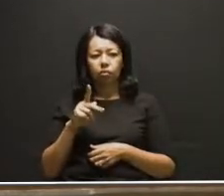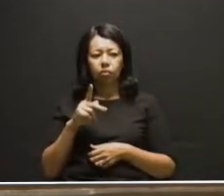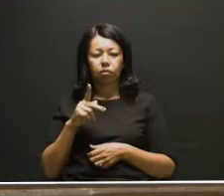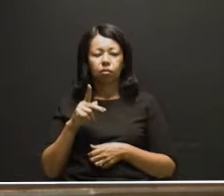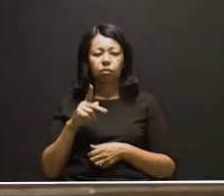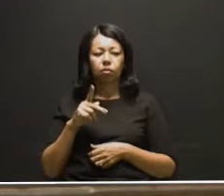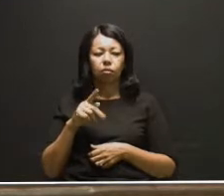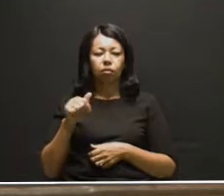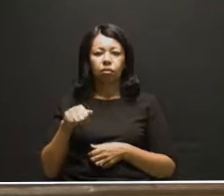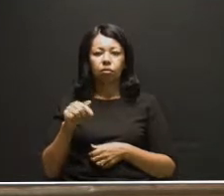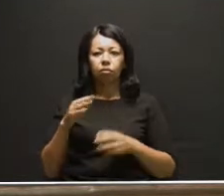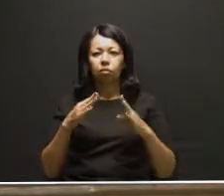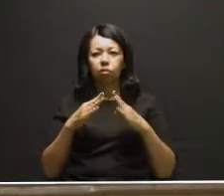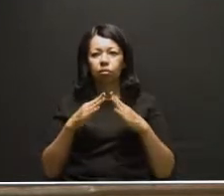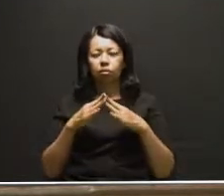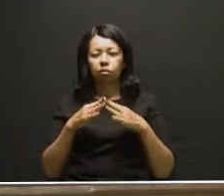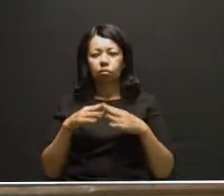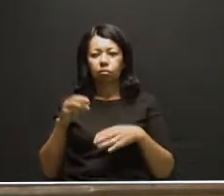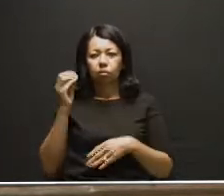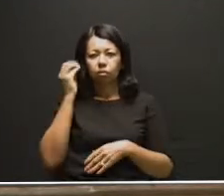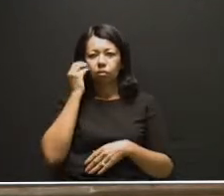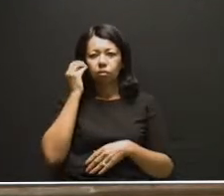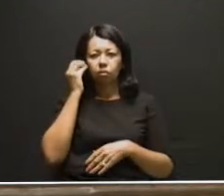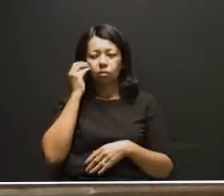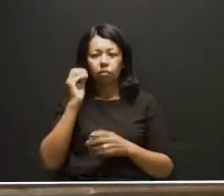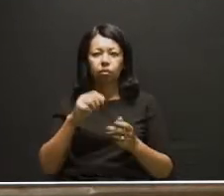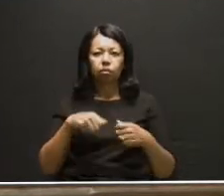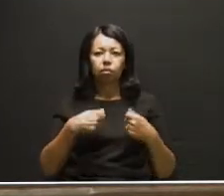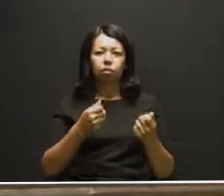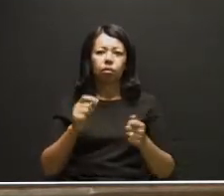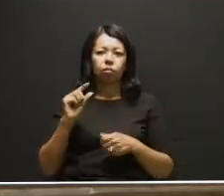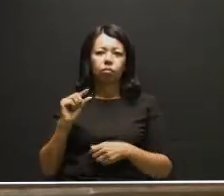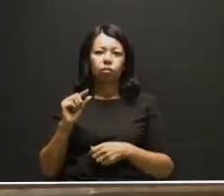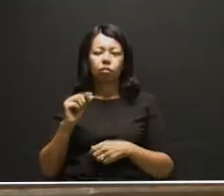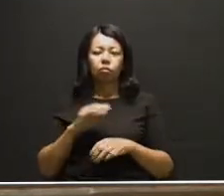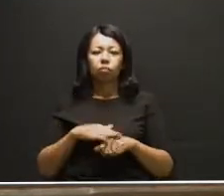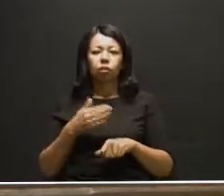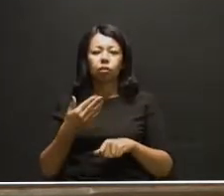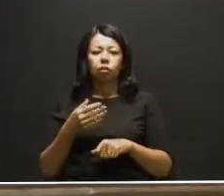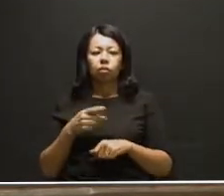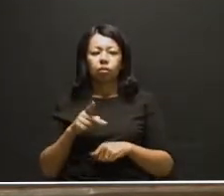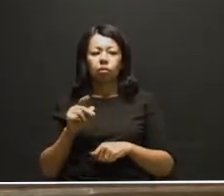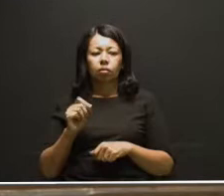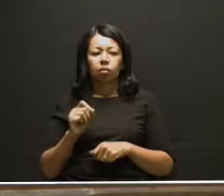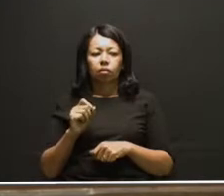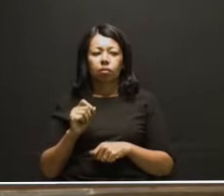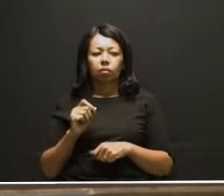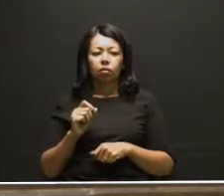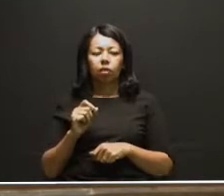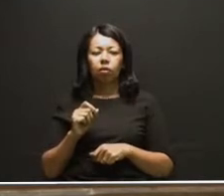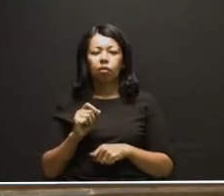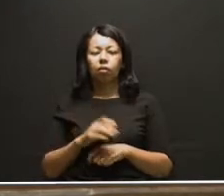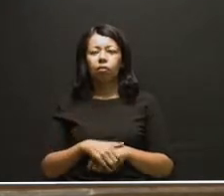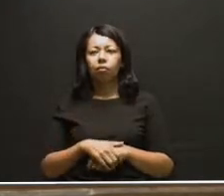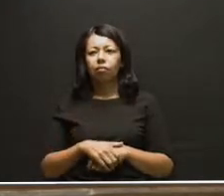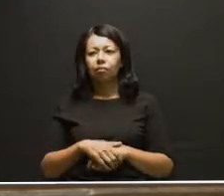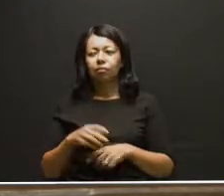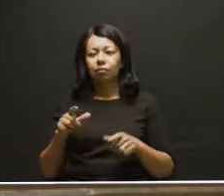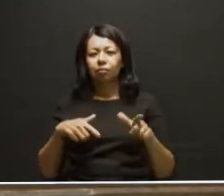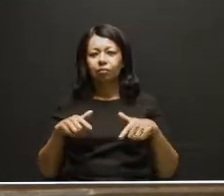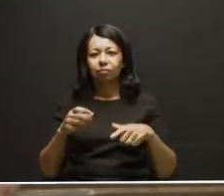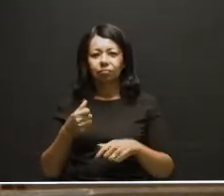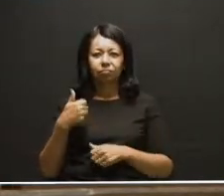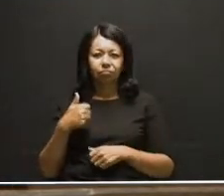aqui da câmara municipal vão tentar dar um pouco de e acrescenta para ver se a gente consegue mas sua propositura foi excelente